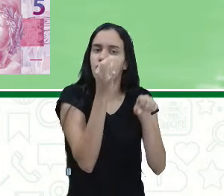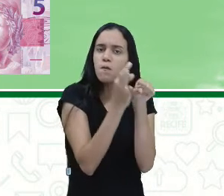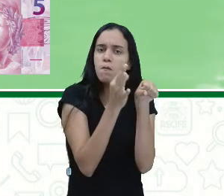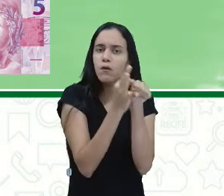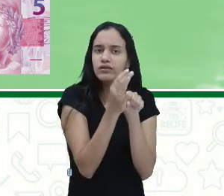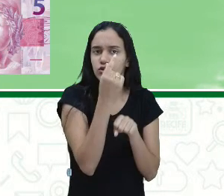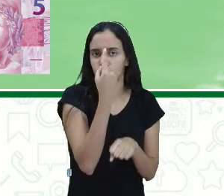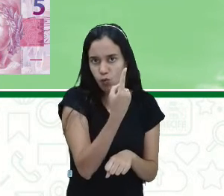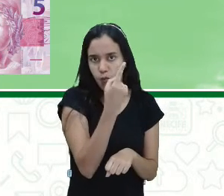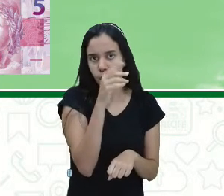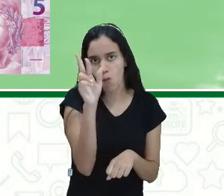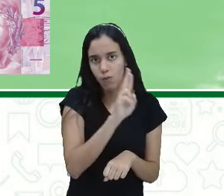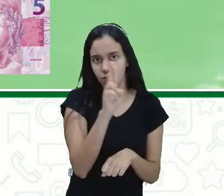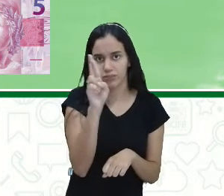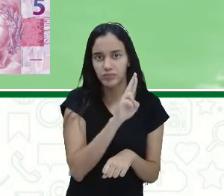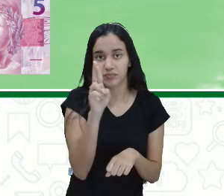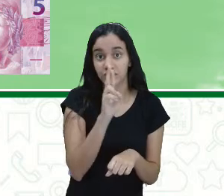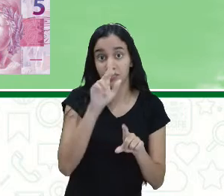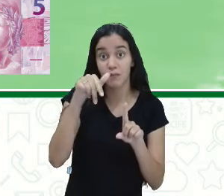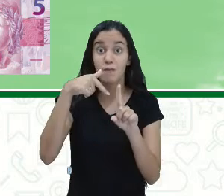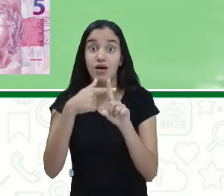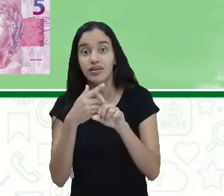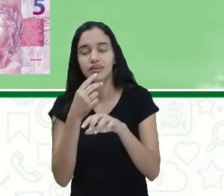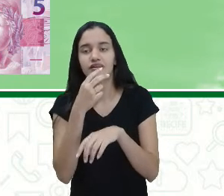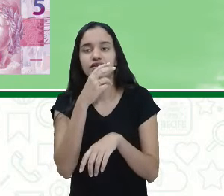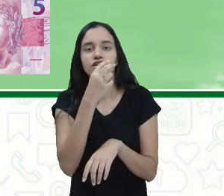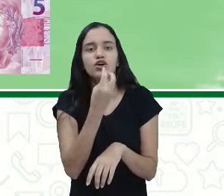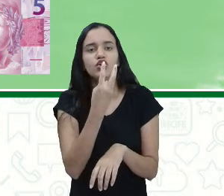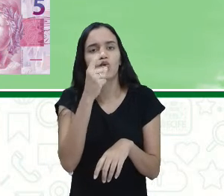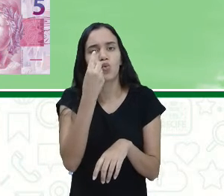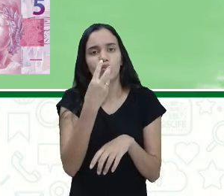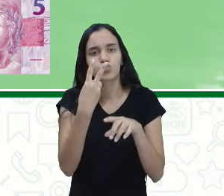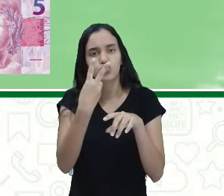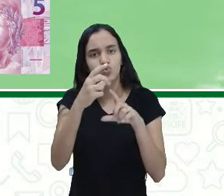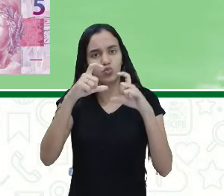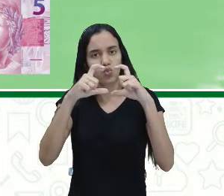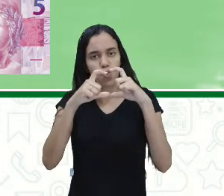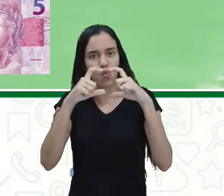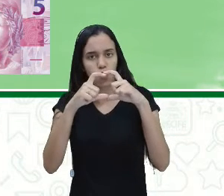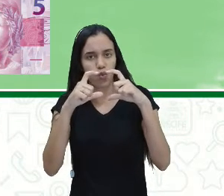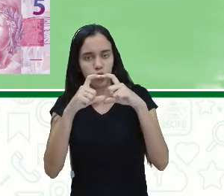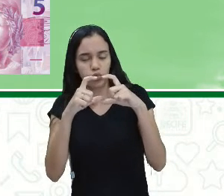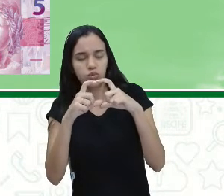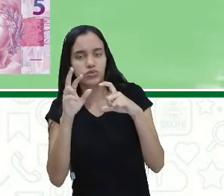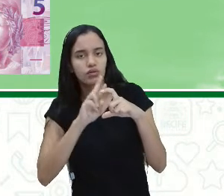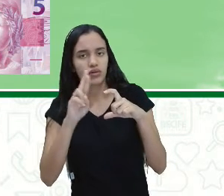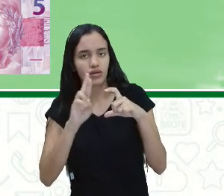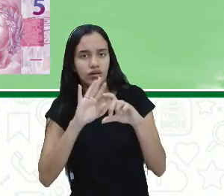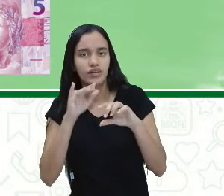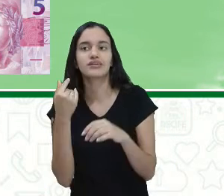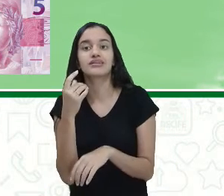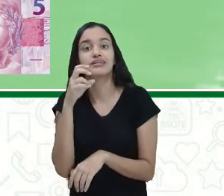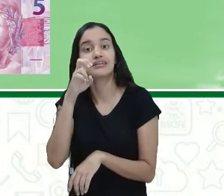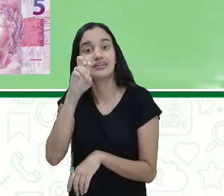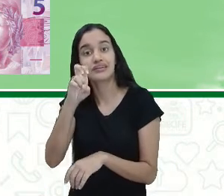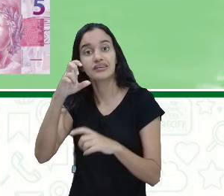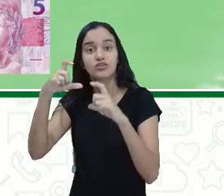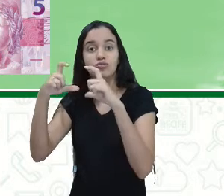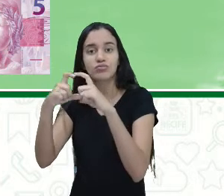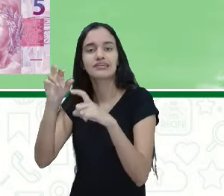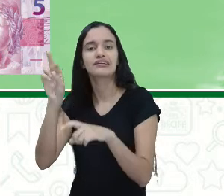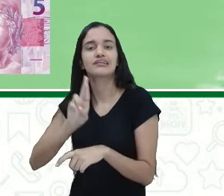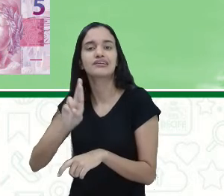moedas de 1 real, uma cédula de 2. E uma cédula de 5. E aí,